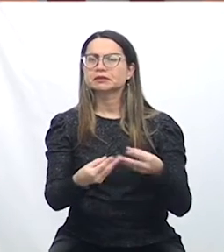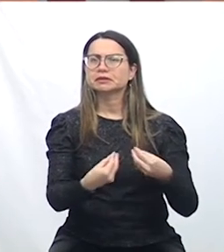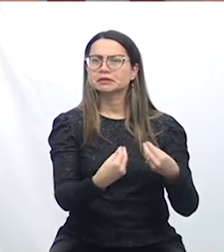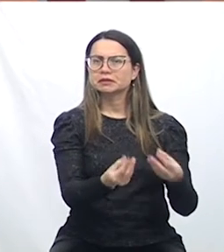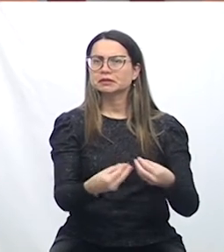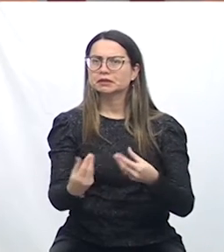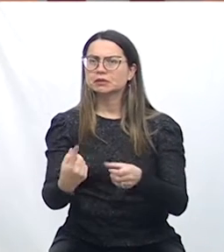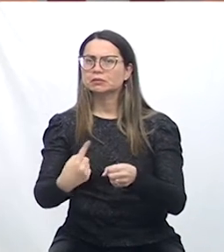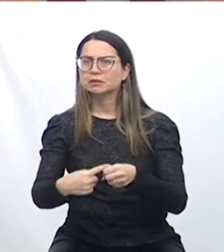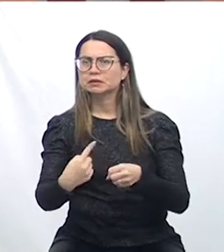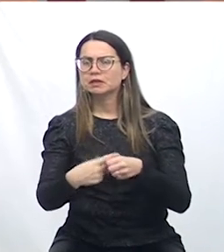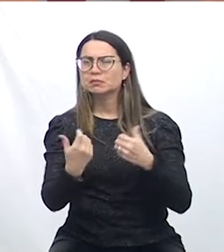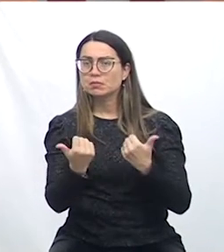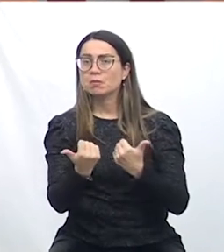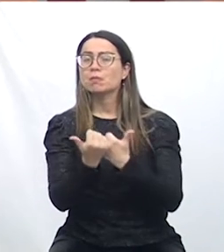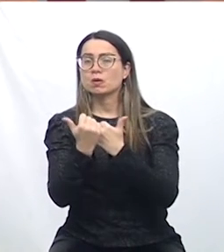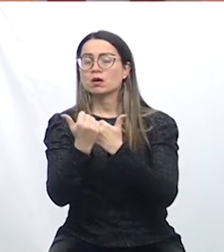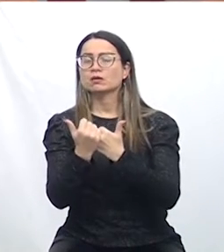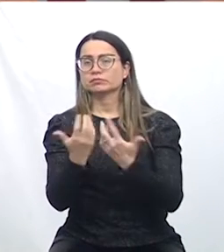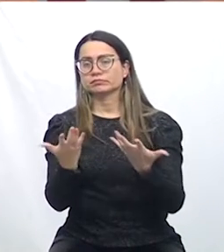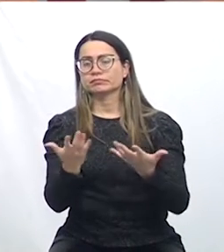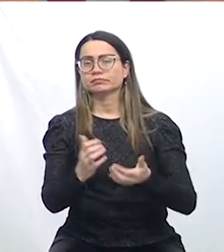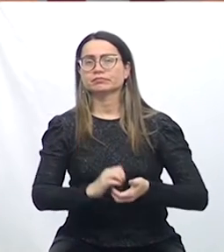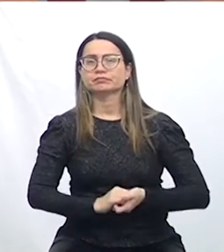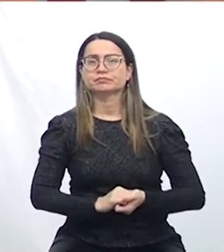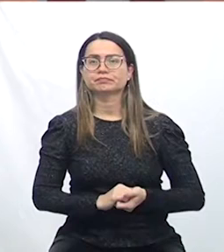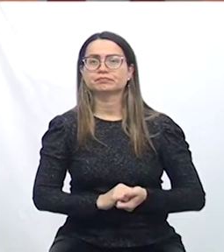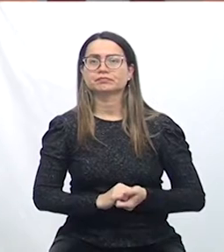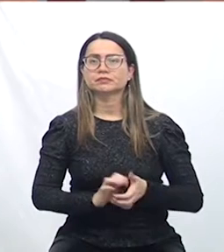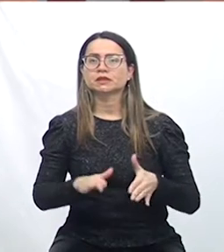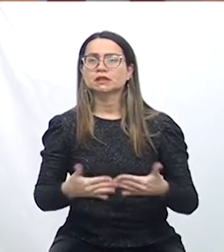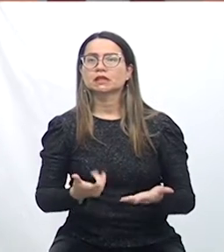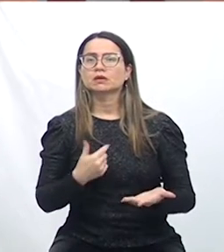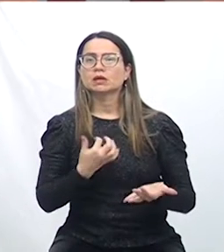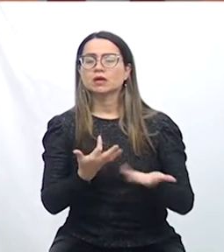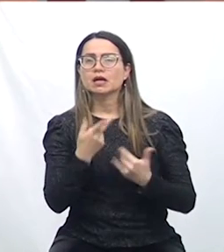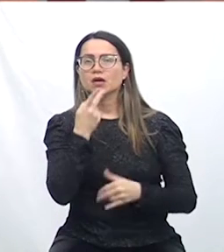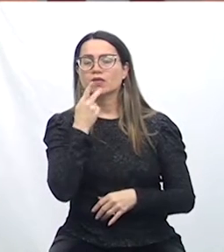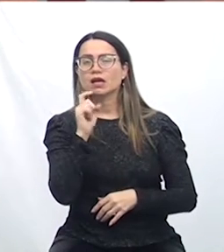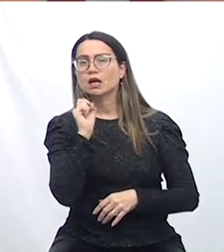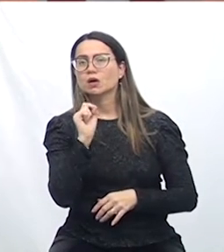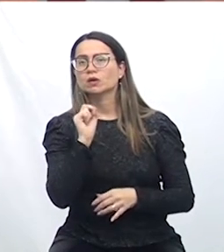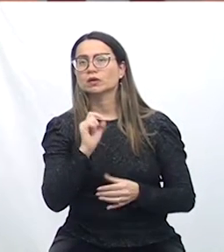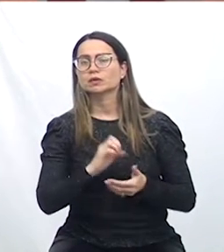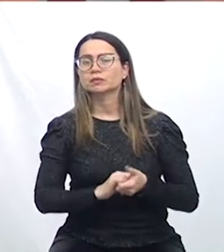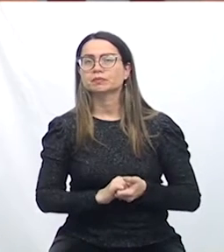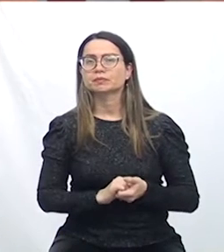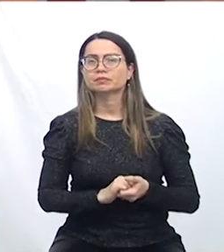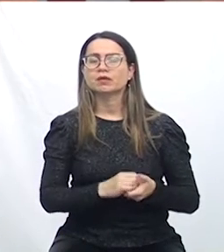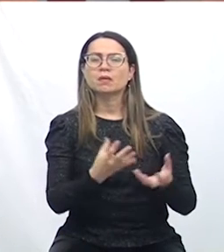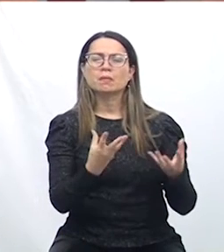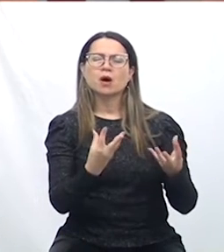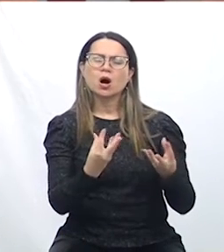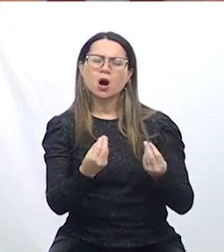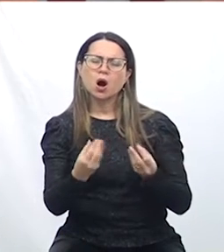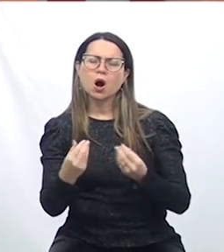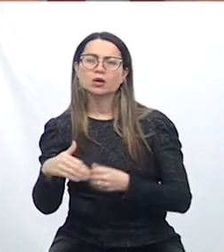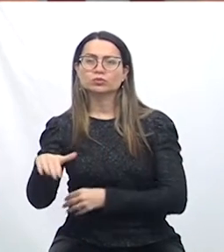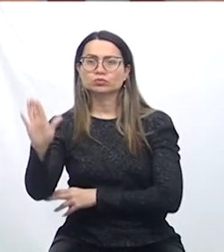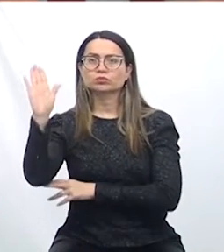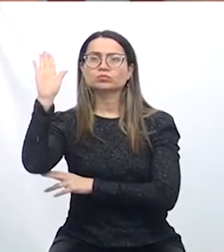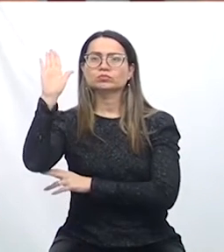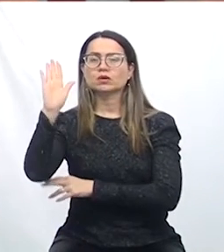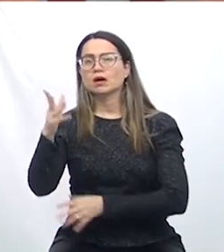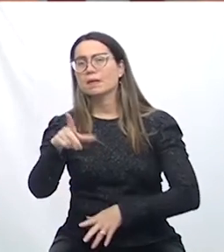Estado. Então, quero dizer que temos tantos candidatos aí para se escolher, mas